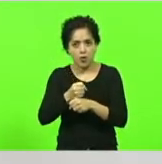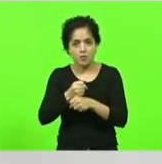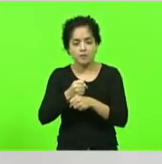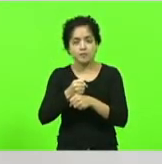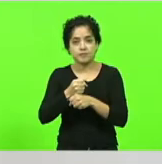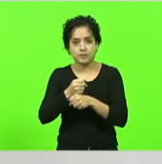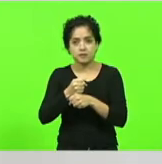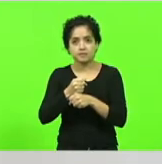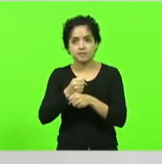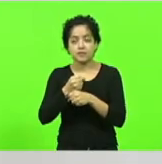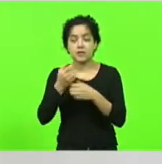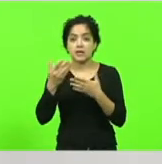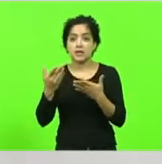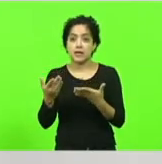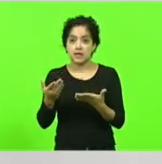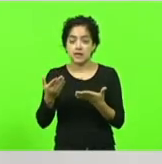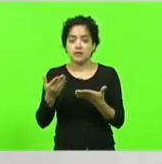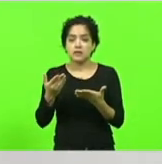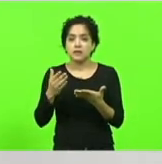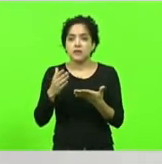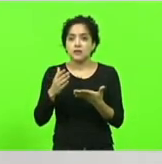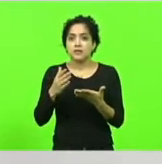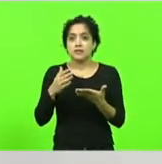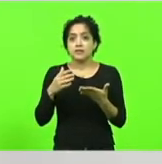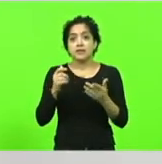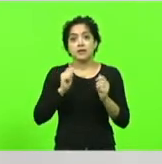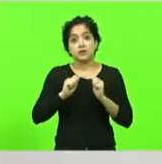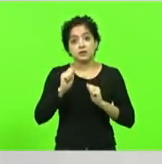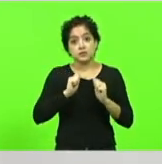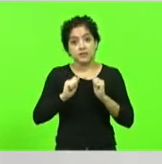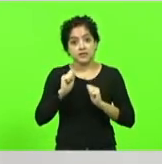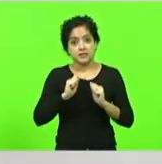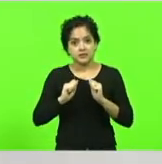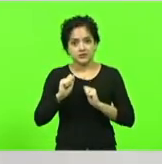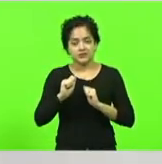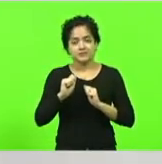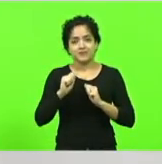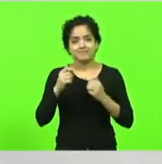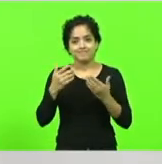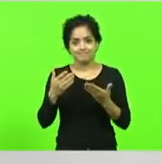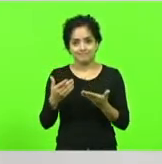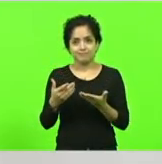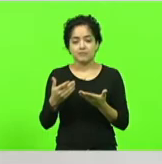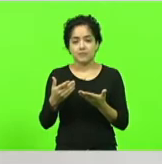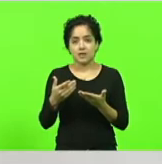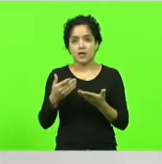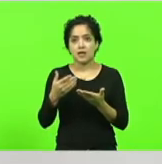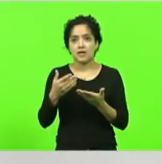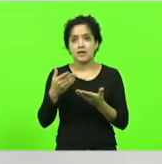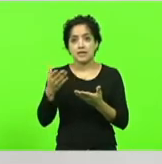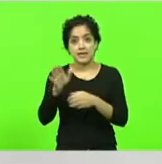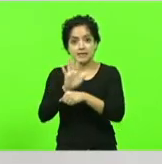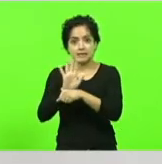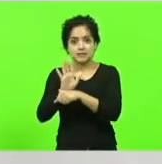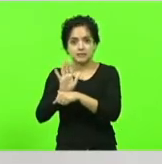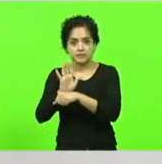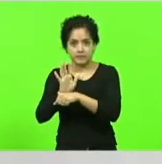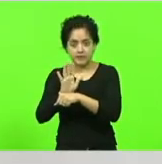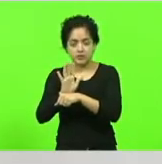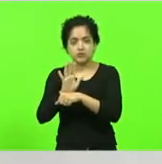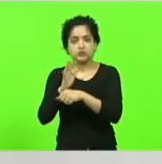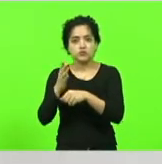do estado, que seria a nossa expectativa em Joinville. E esse vídeo é um vídeo de